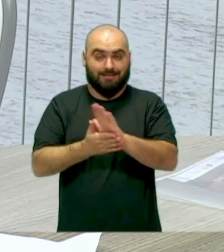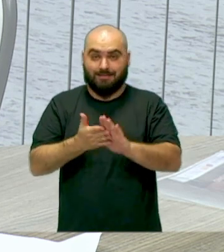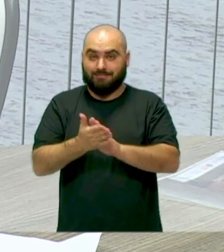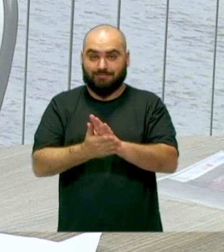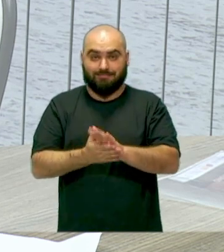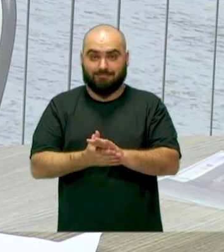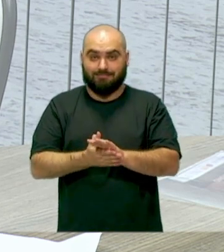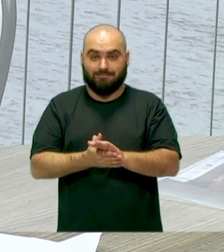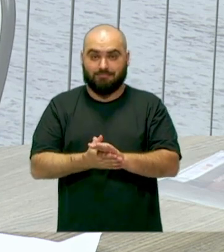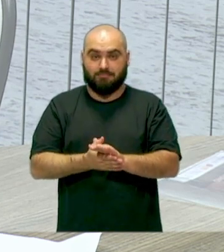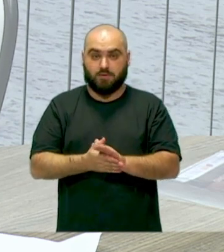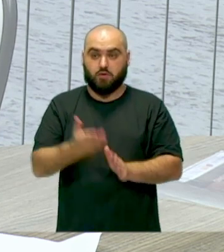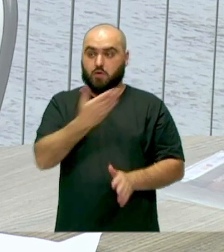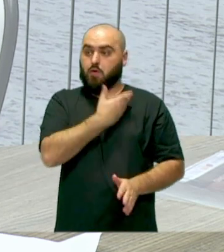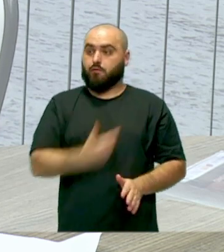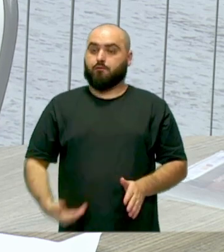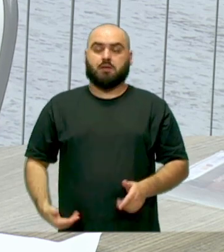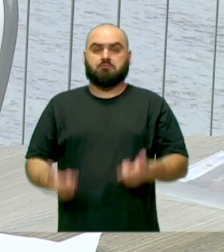de governo.